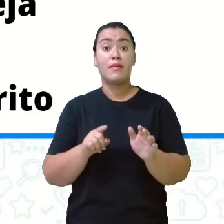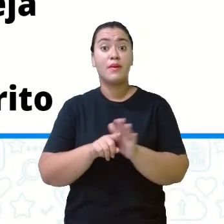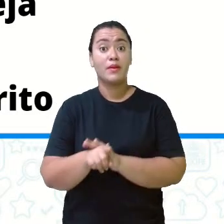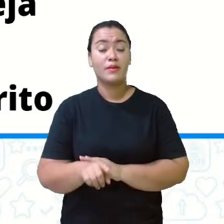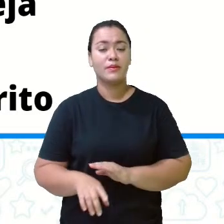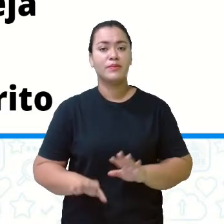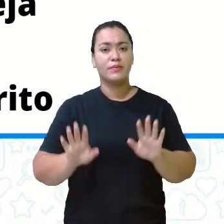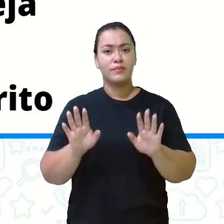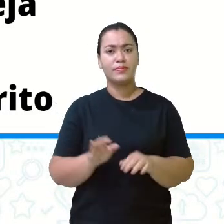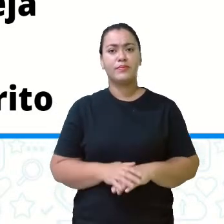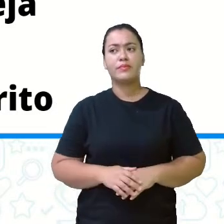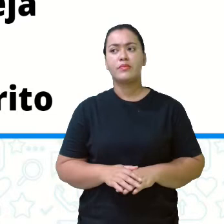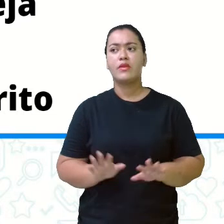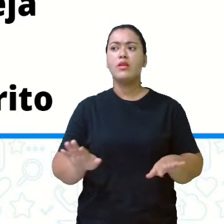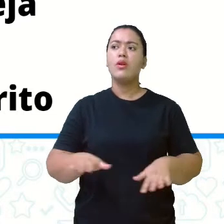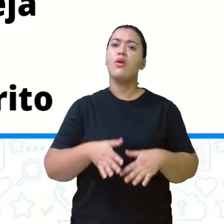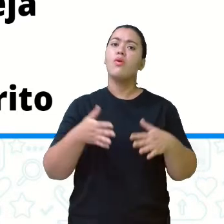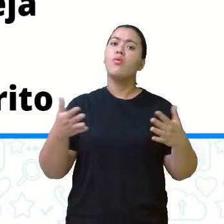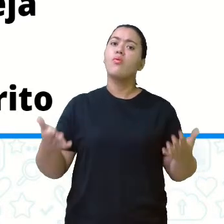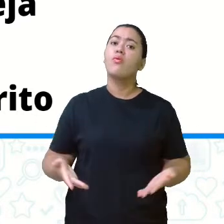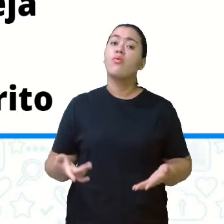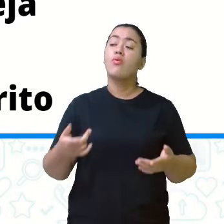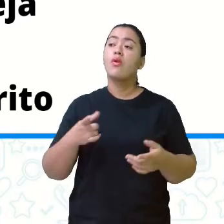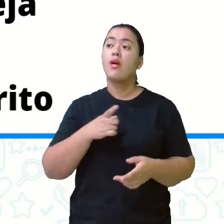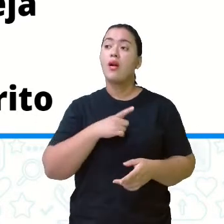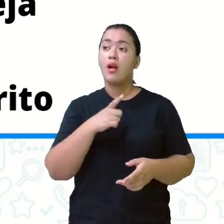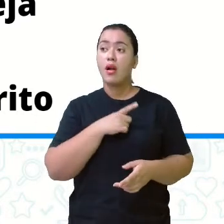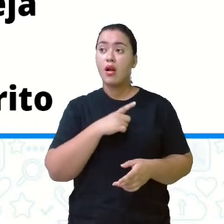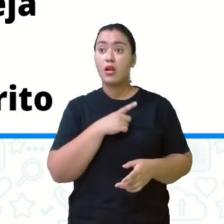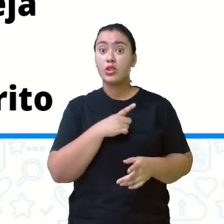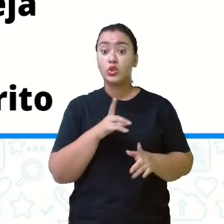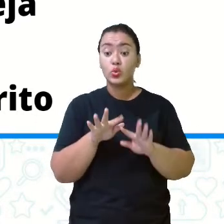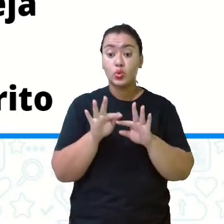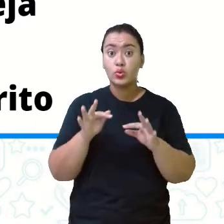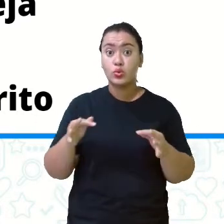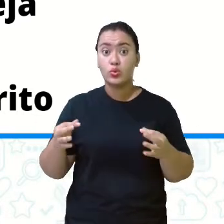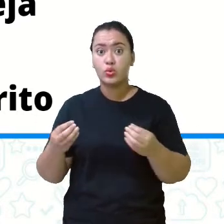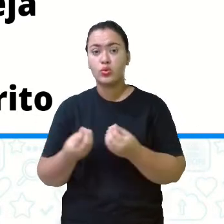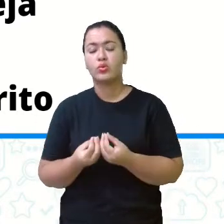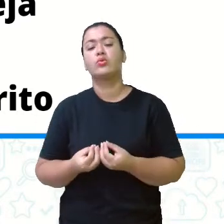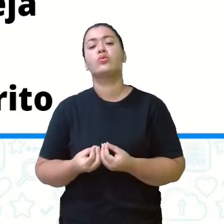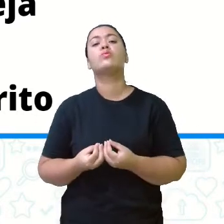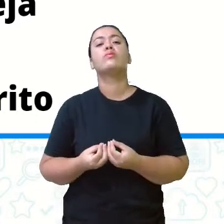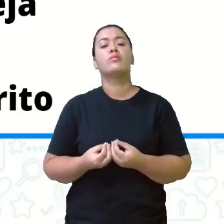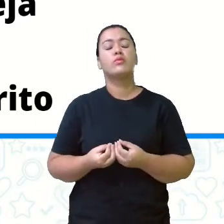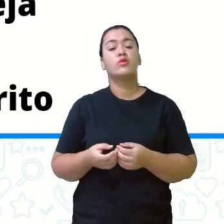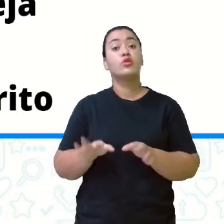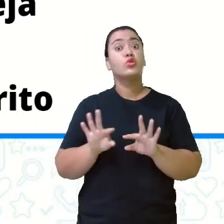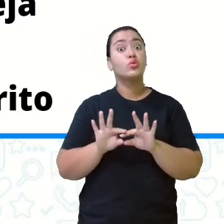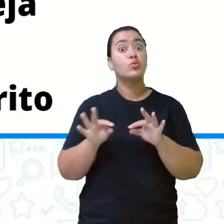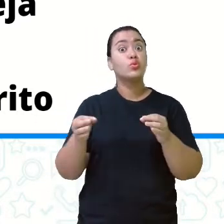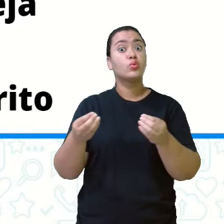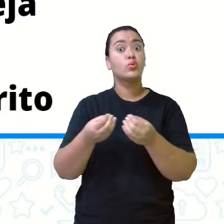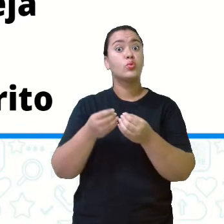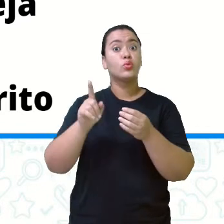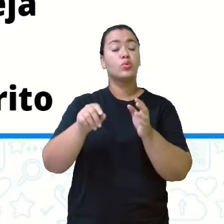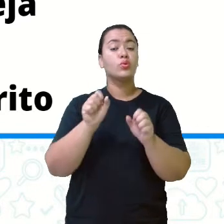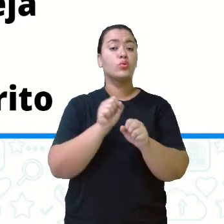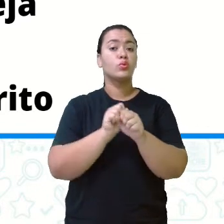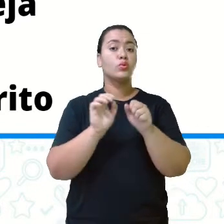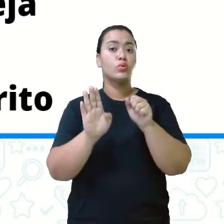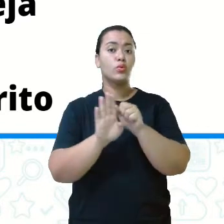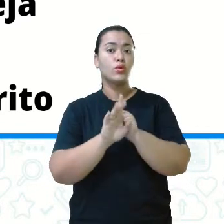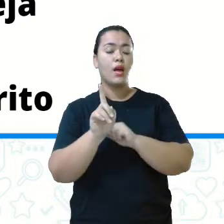é: marque a alternativa em que todos, tem que ter todos os